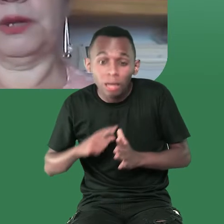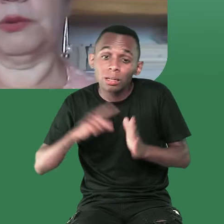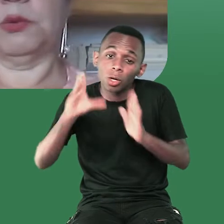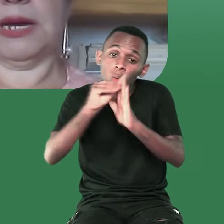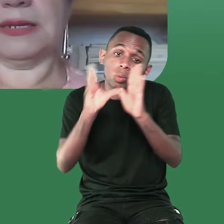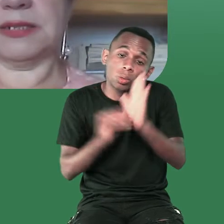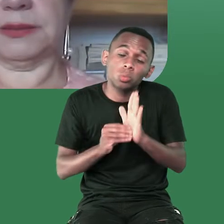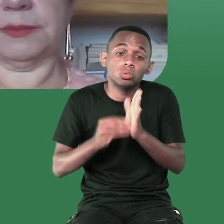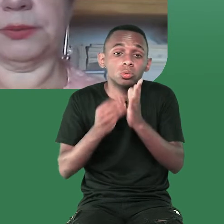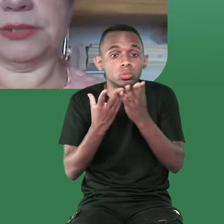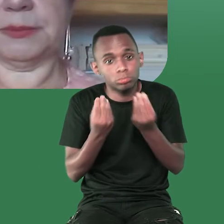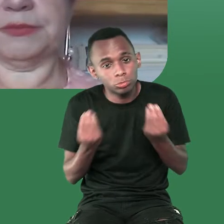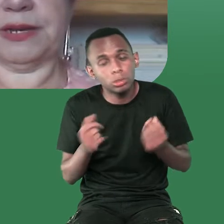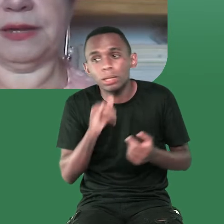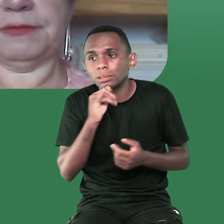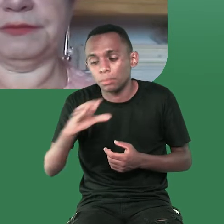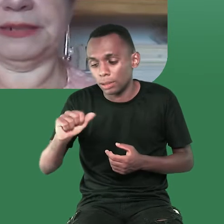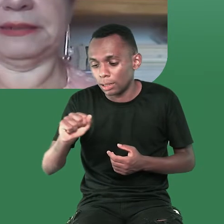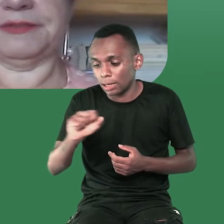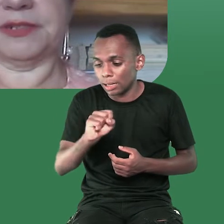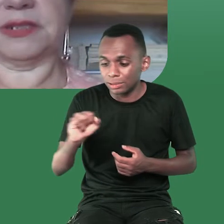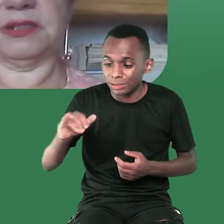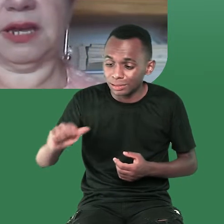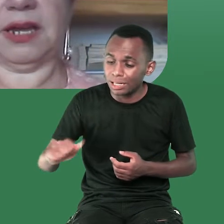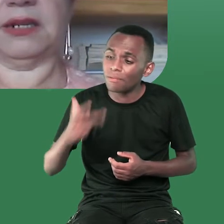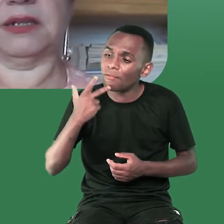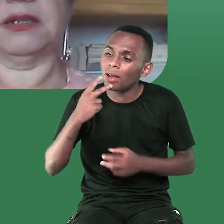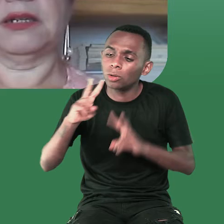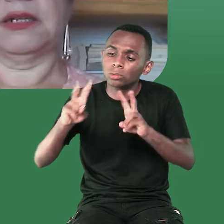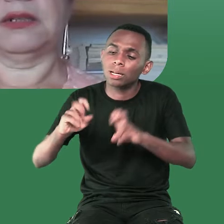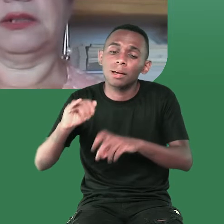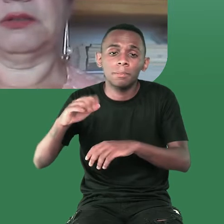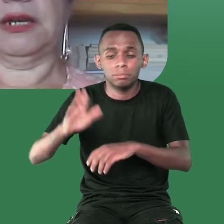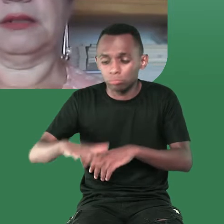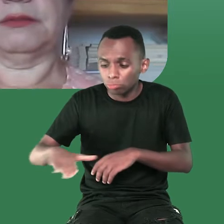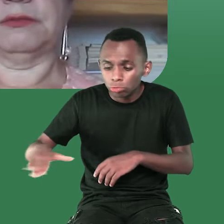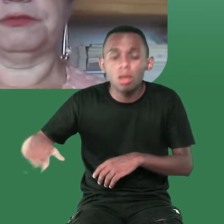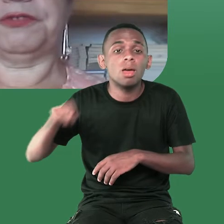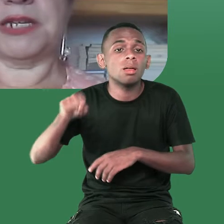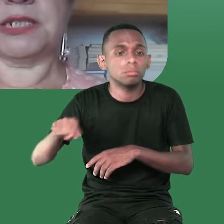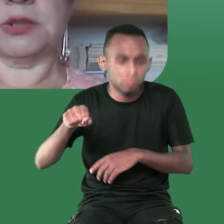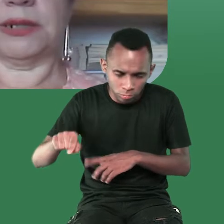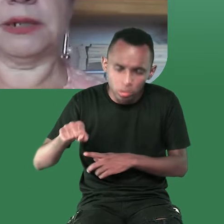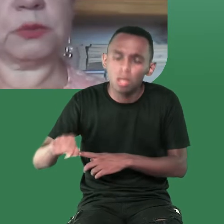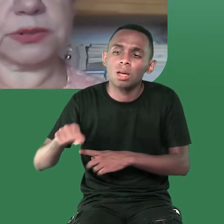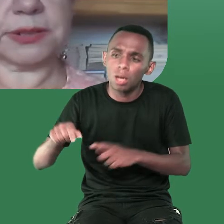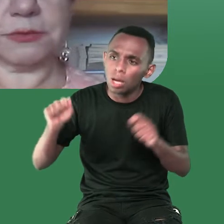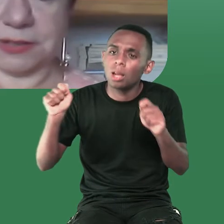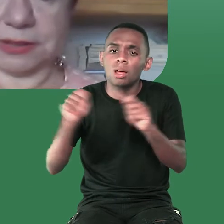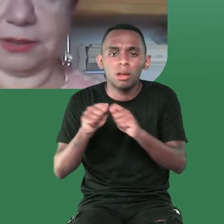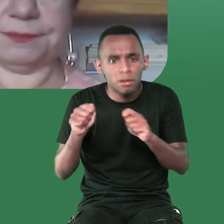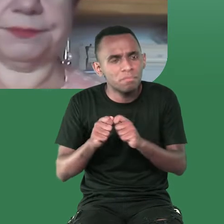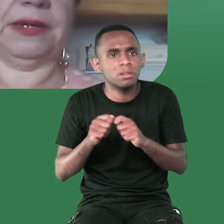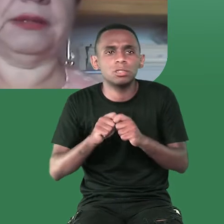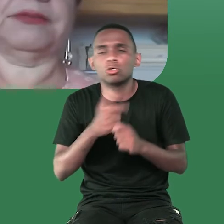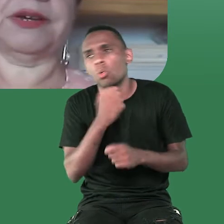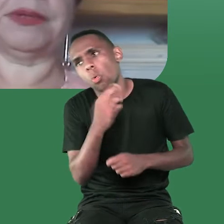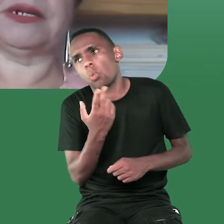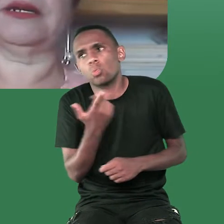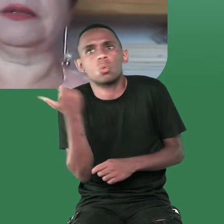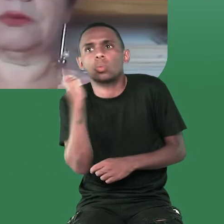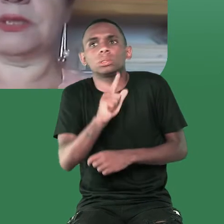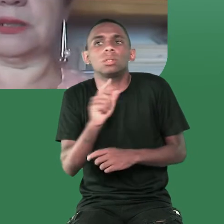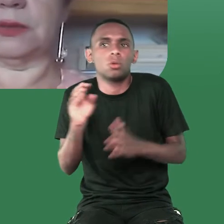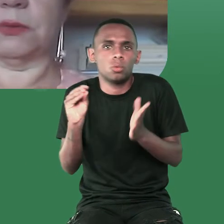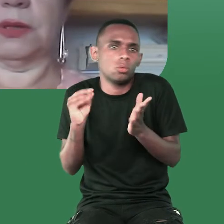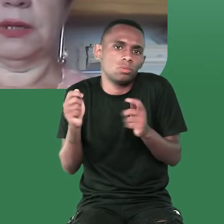conteúdo, porque quando Cássia, por exemplo, vai falar da infância dela, né, do que ela fez e do que ela não conseguiu fazer, né, da